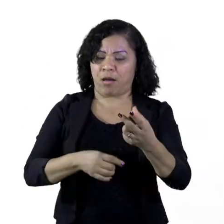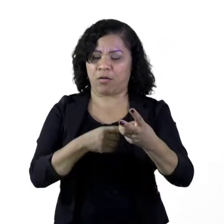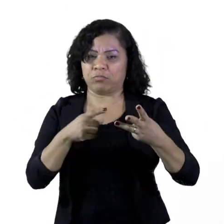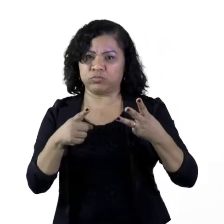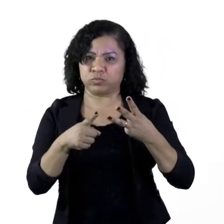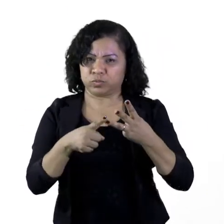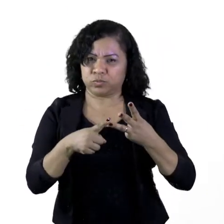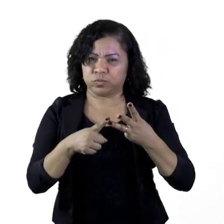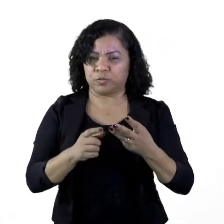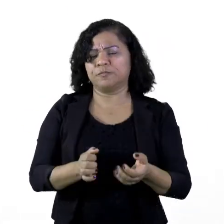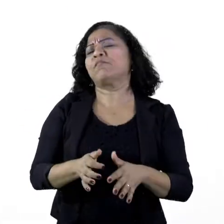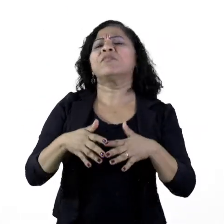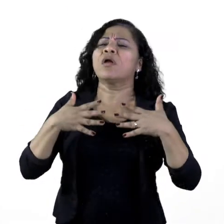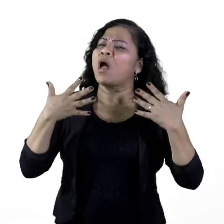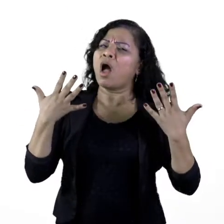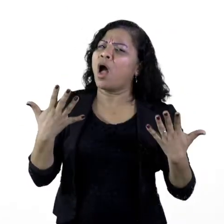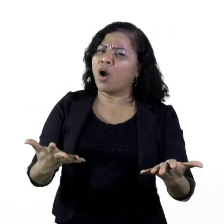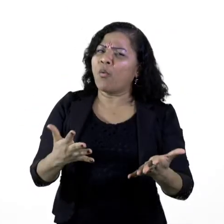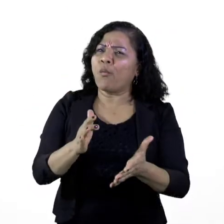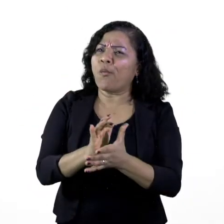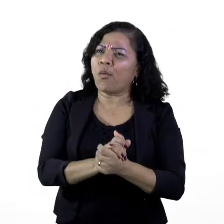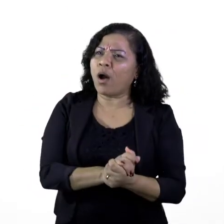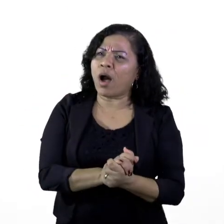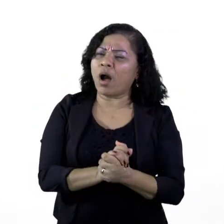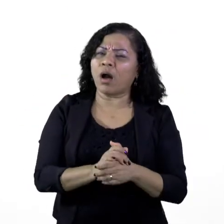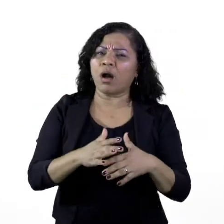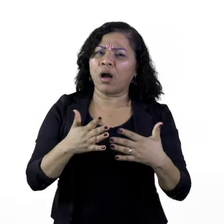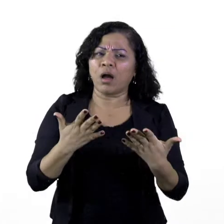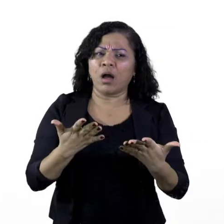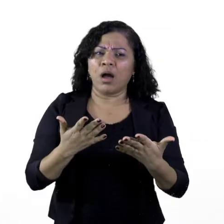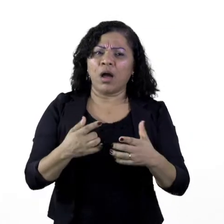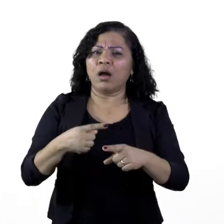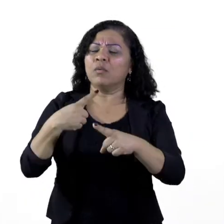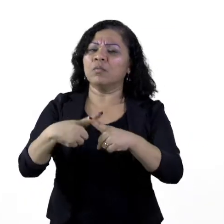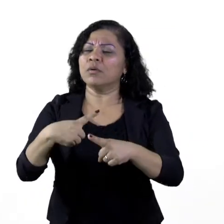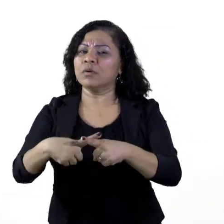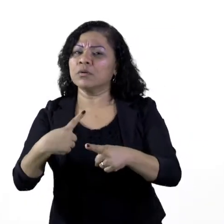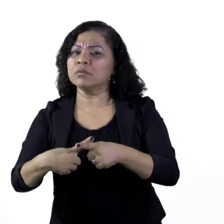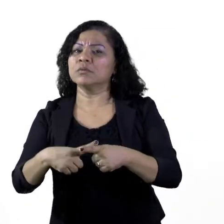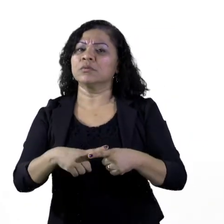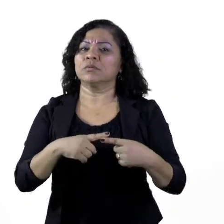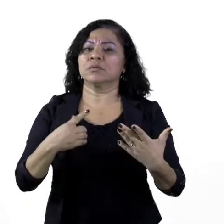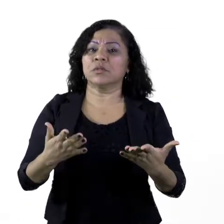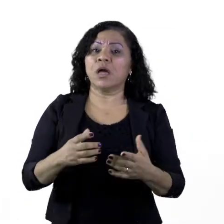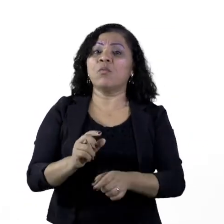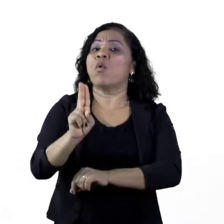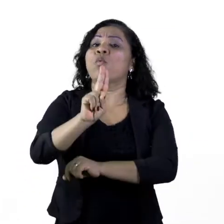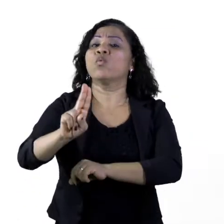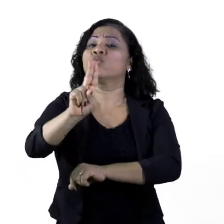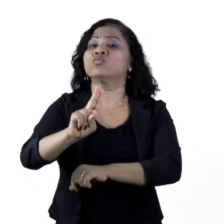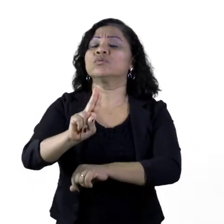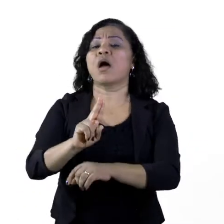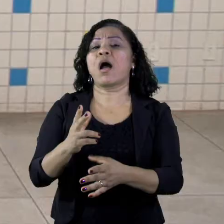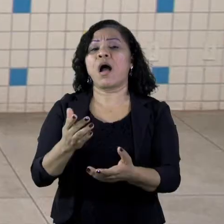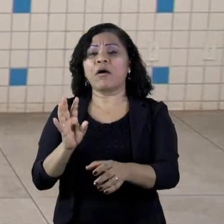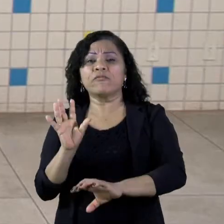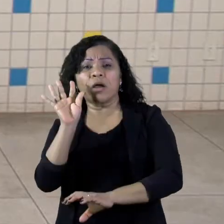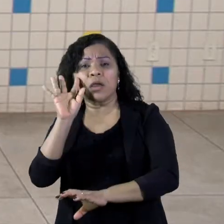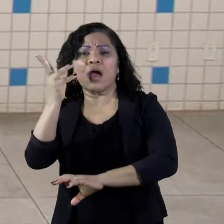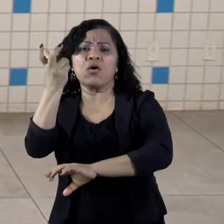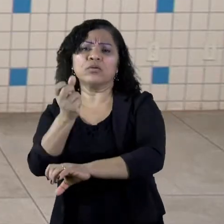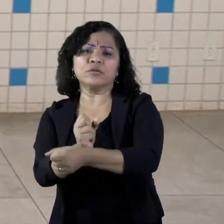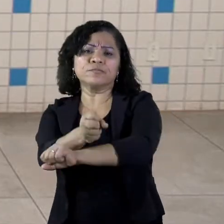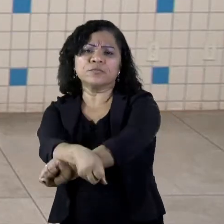Quais os motivos ou situações que se utilizava para escravizar? escravizar as pessoas. Por que